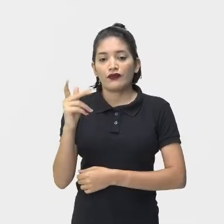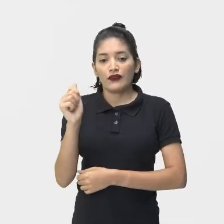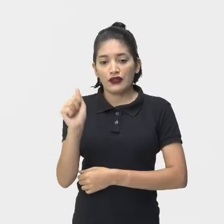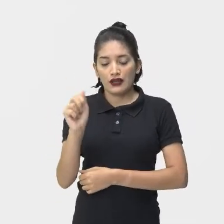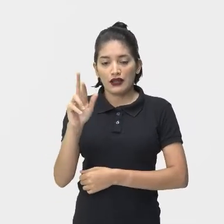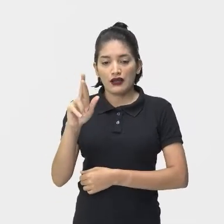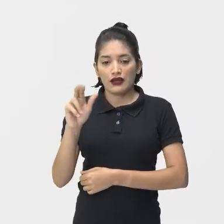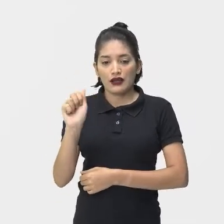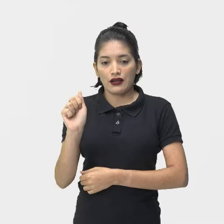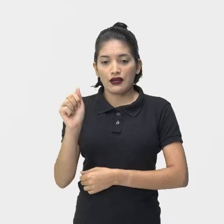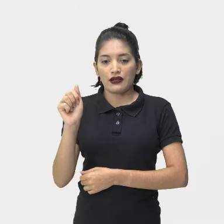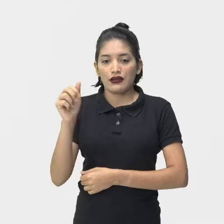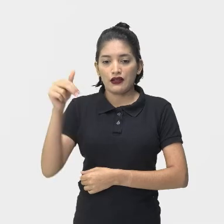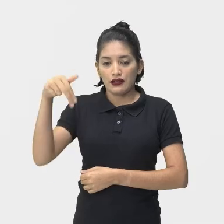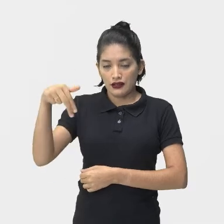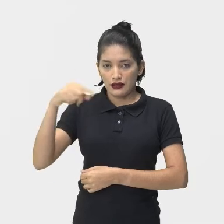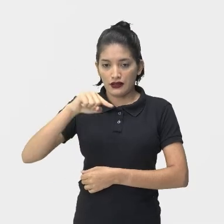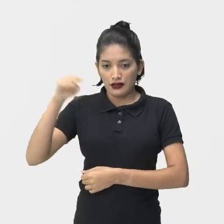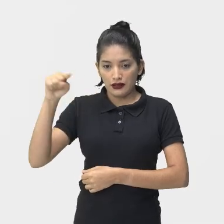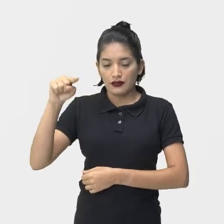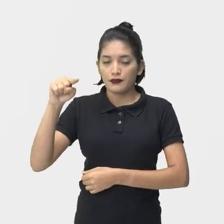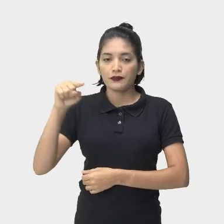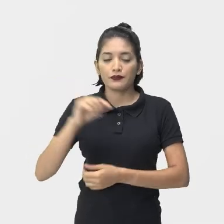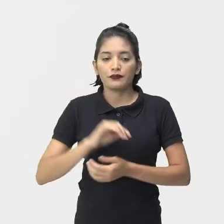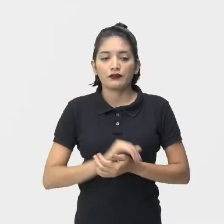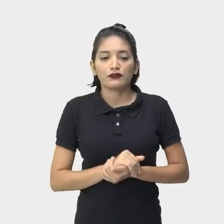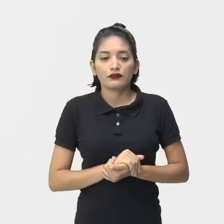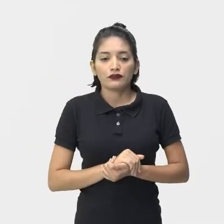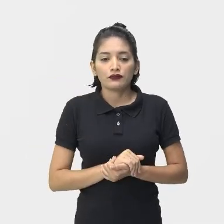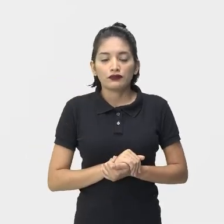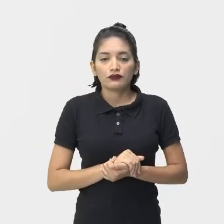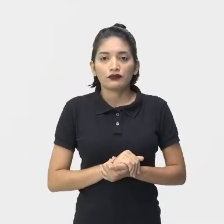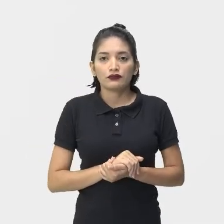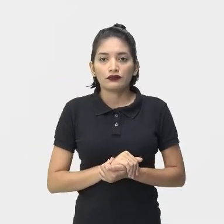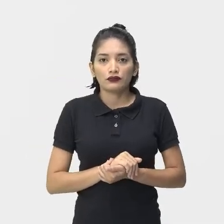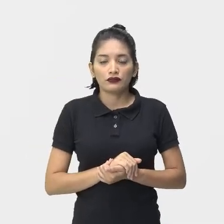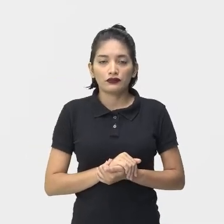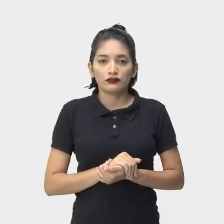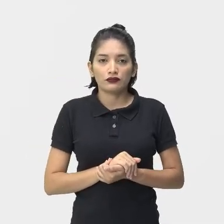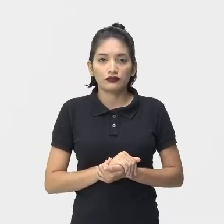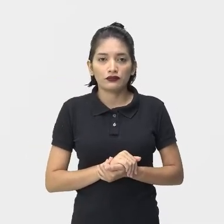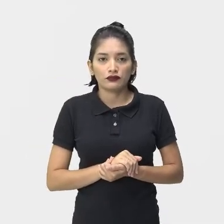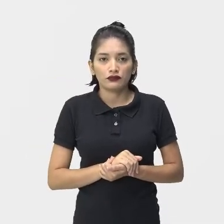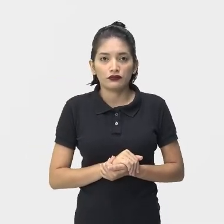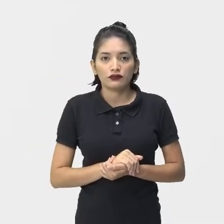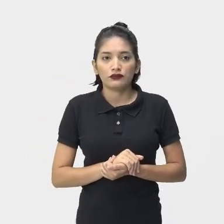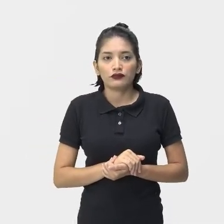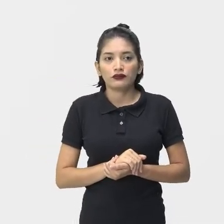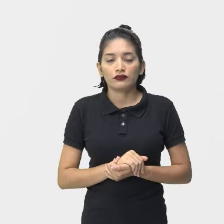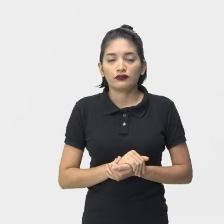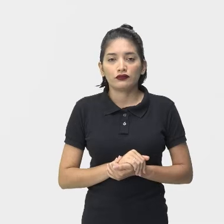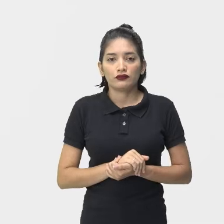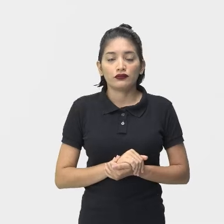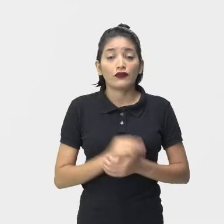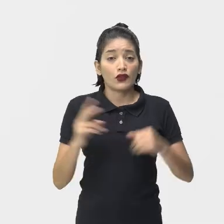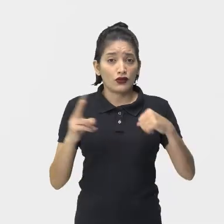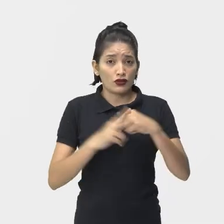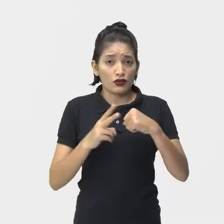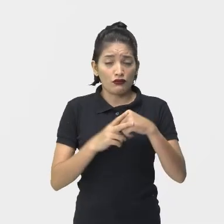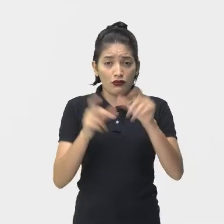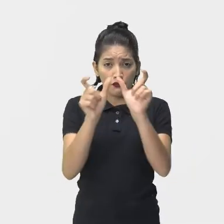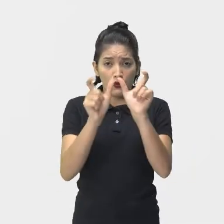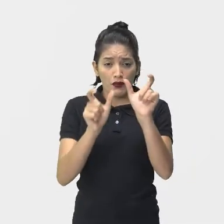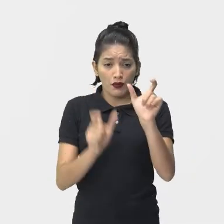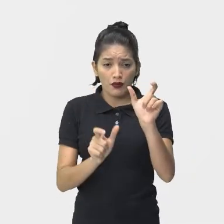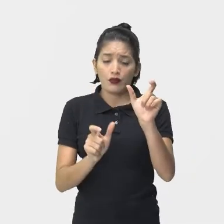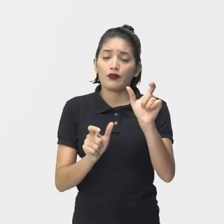harán, que é o verbo hacer, lo que yo diga, né? Aqui o verbo hacer está conjugado